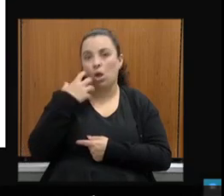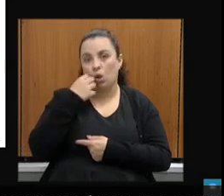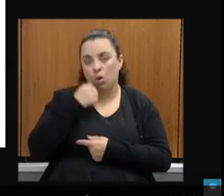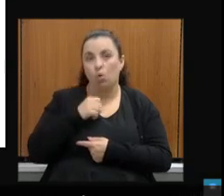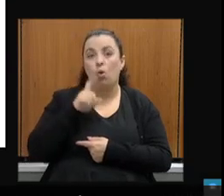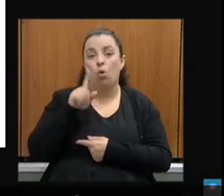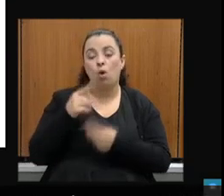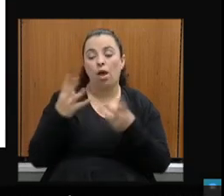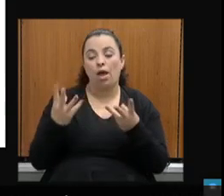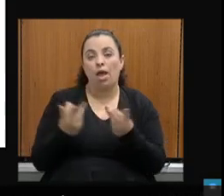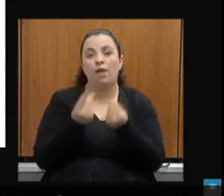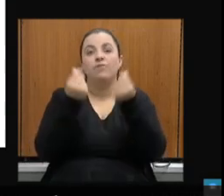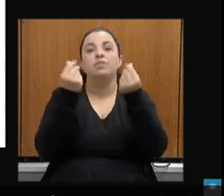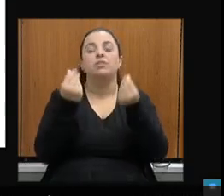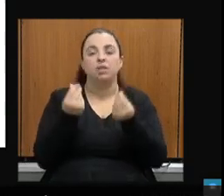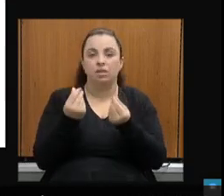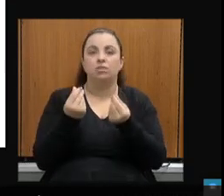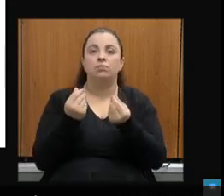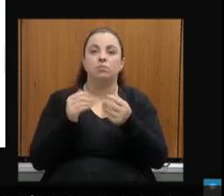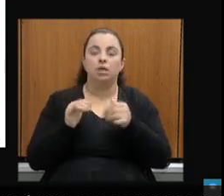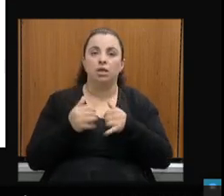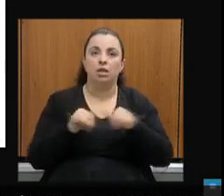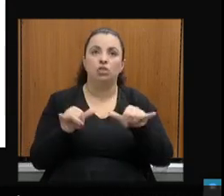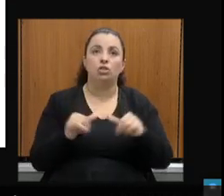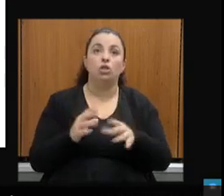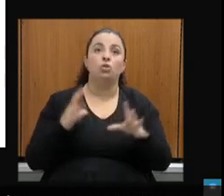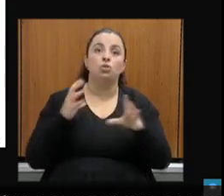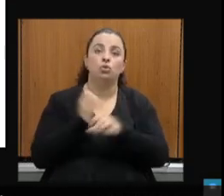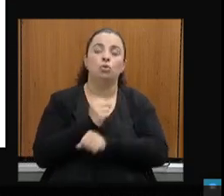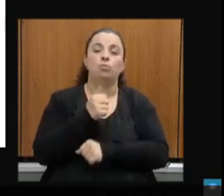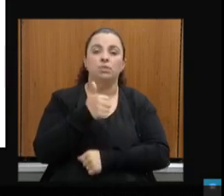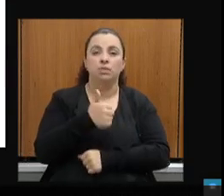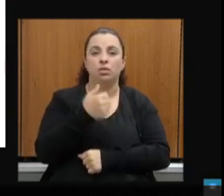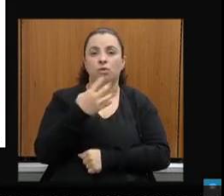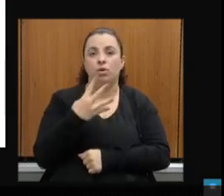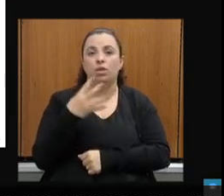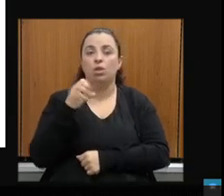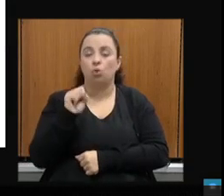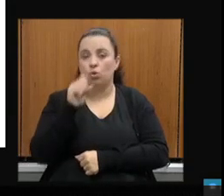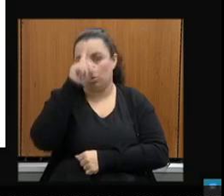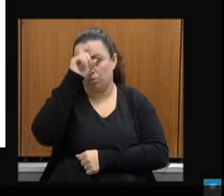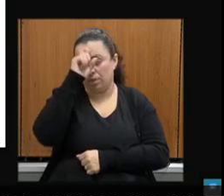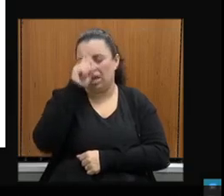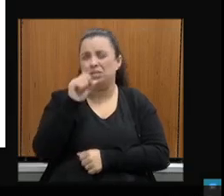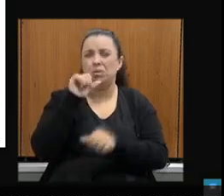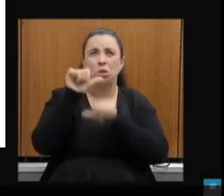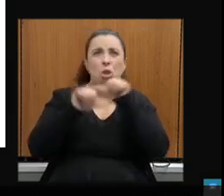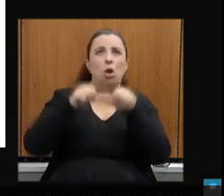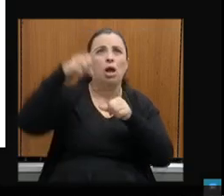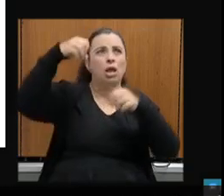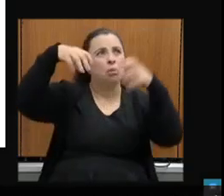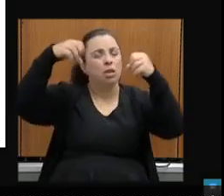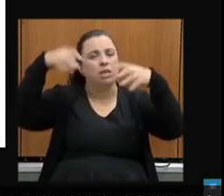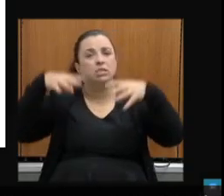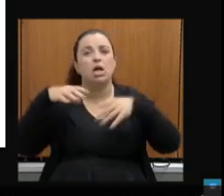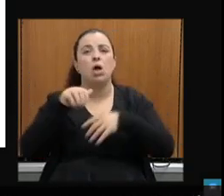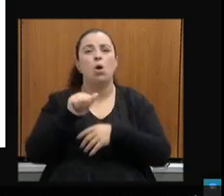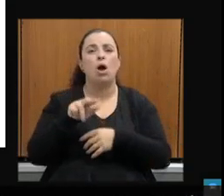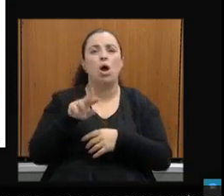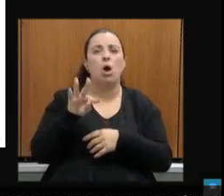esse ano foram 148 hospitais que a gente troca o Autoclave troca iluminação a mesma coisa né